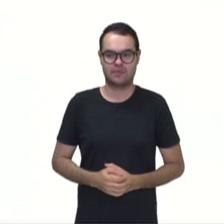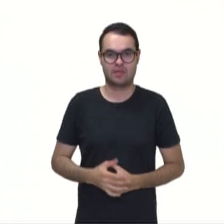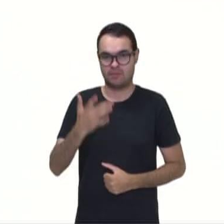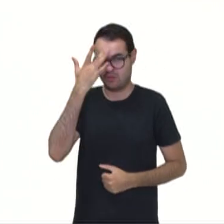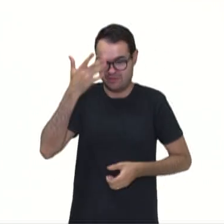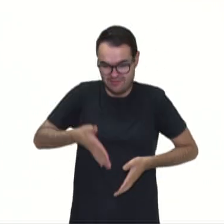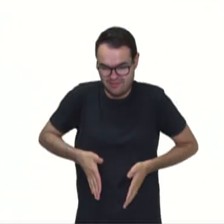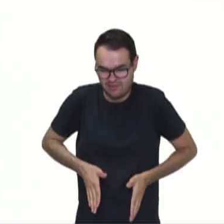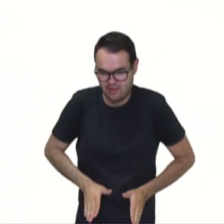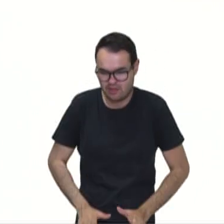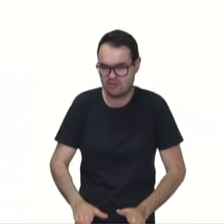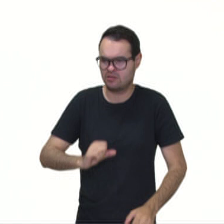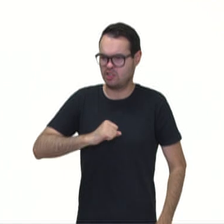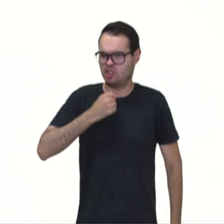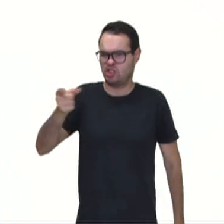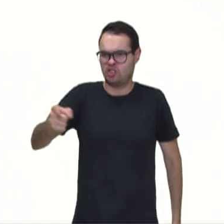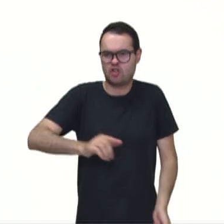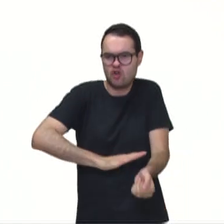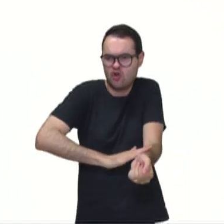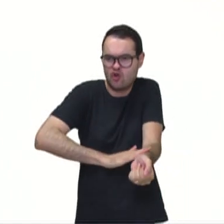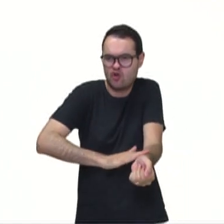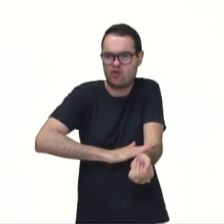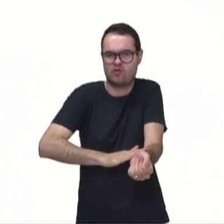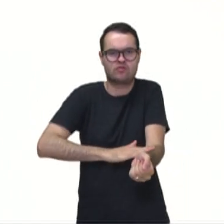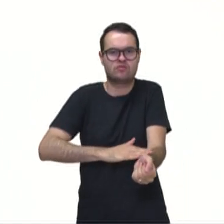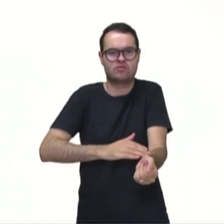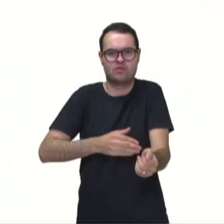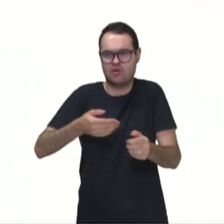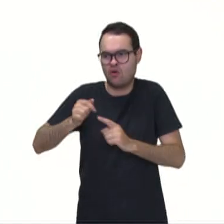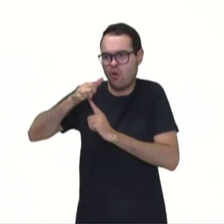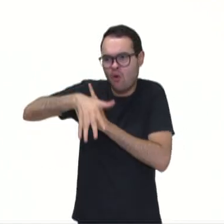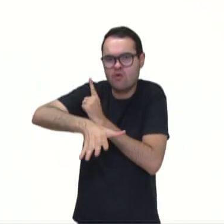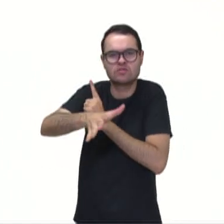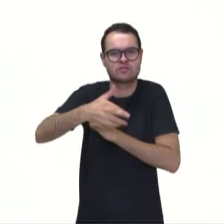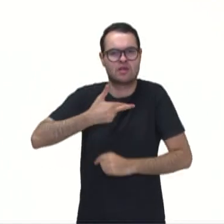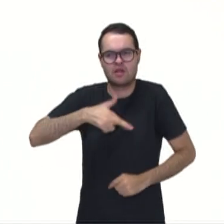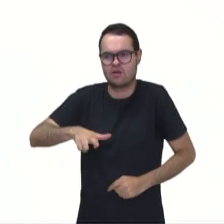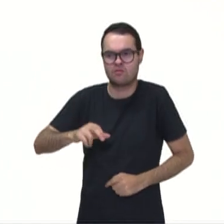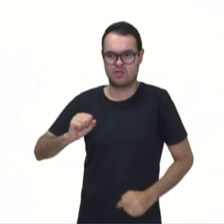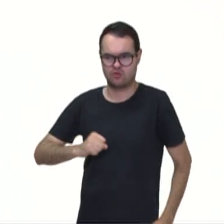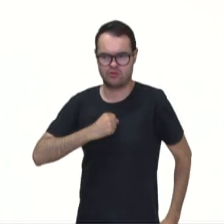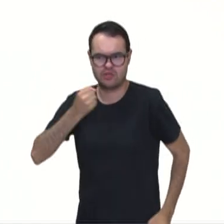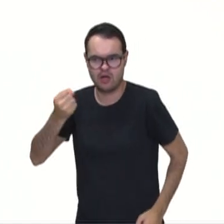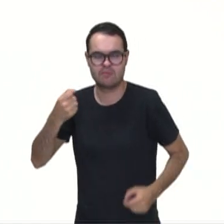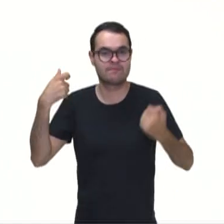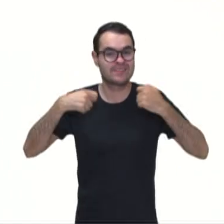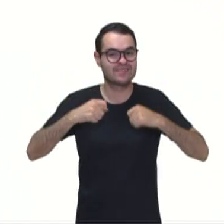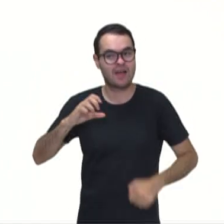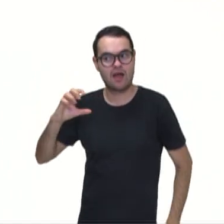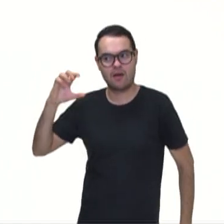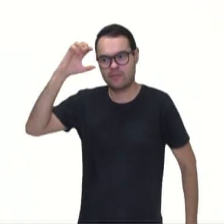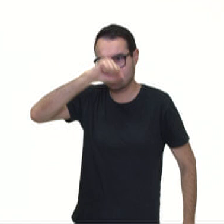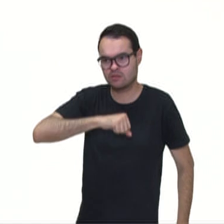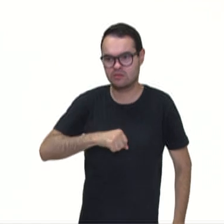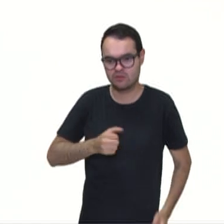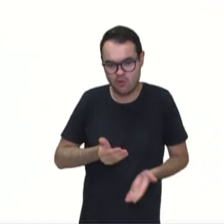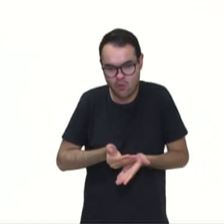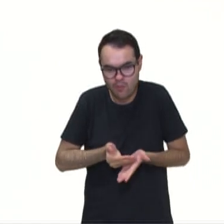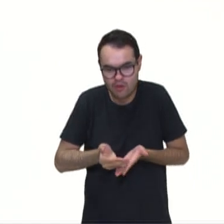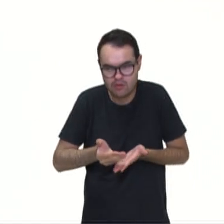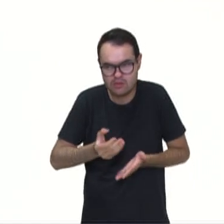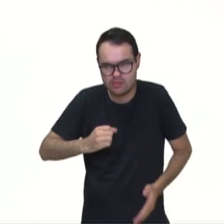pessoa pela cor da sua pele, origem ou religião. Para odiar, as pessoas precisam aprender. E se podem